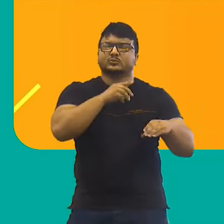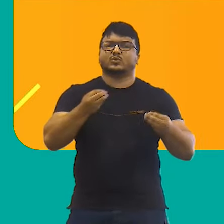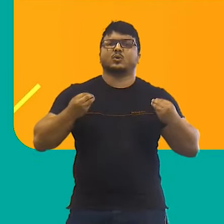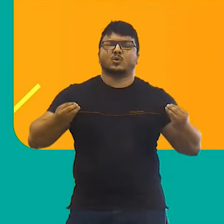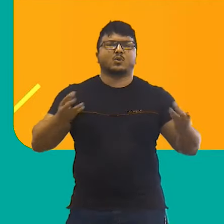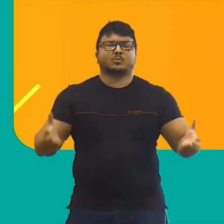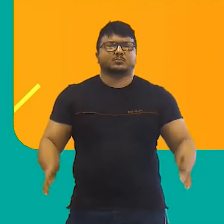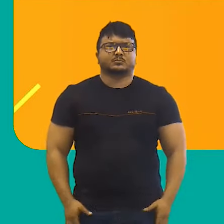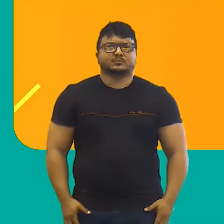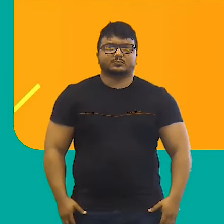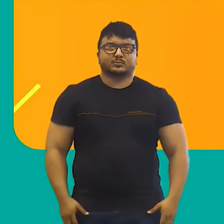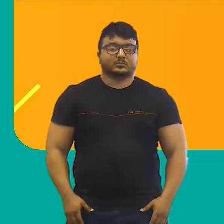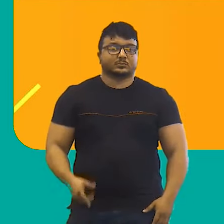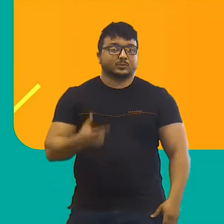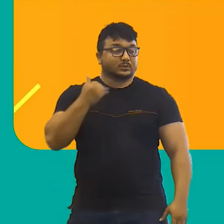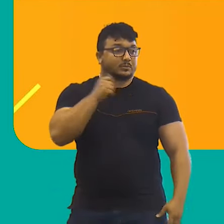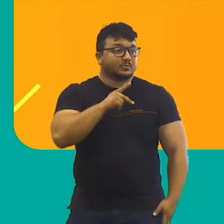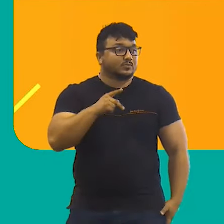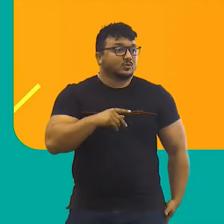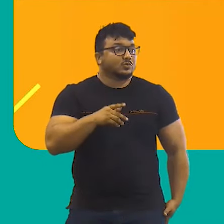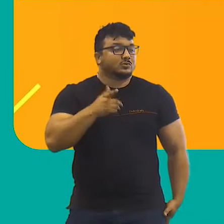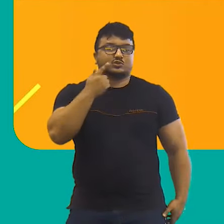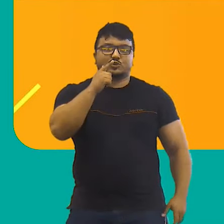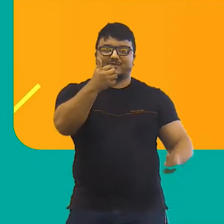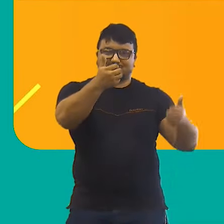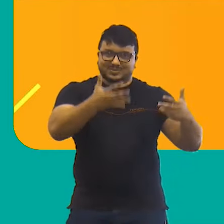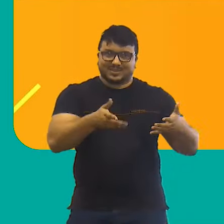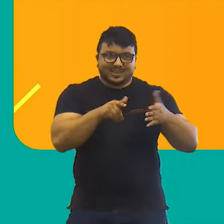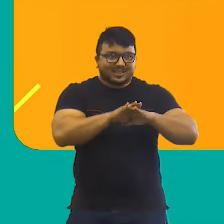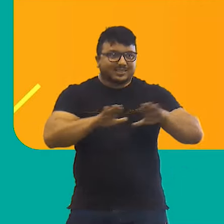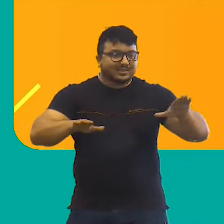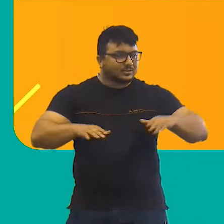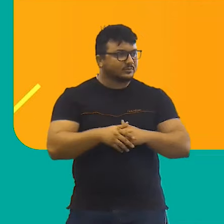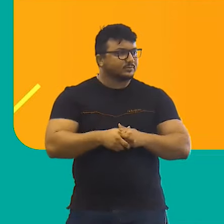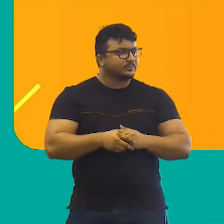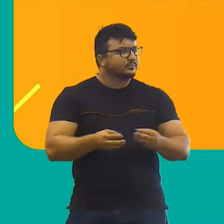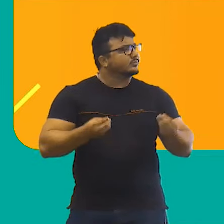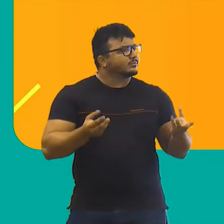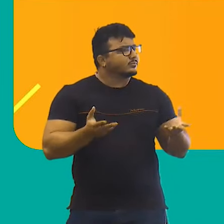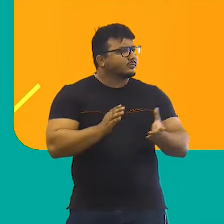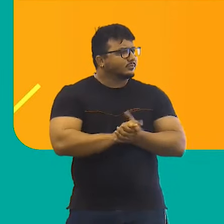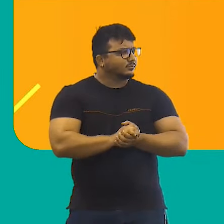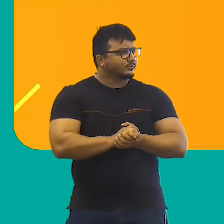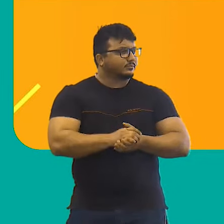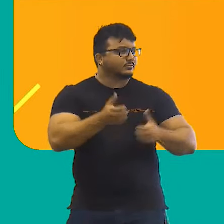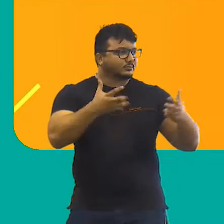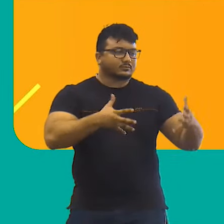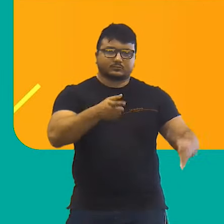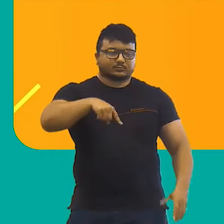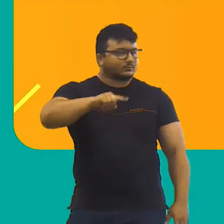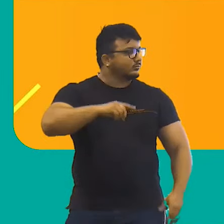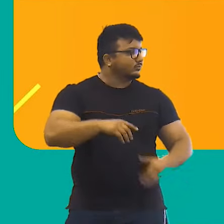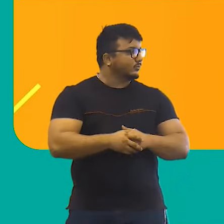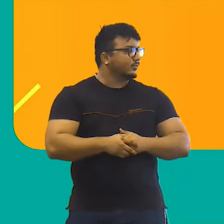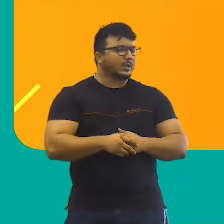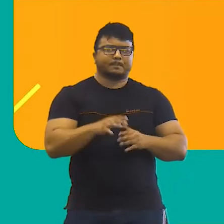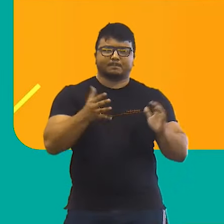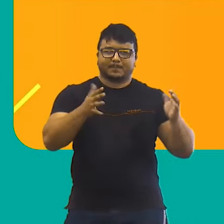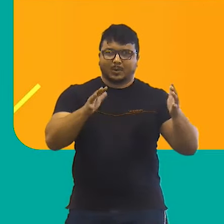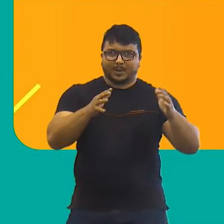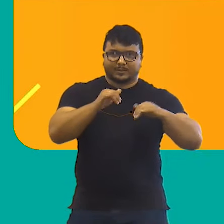professor, sei lá, eu só sei que o professor de geografia diz que é assim, né? E aí? Vou contar para vocês. Funciona mais ou menos